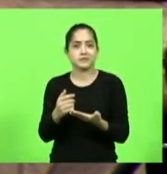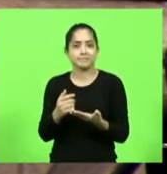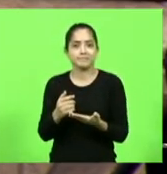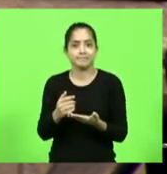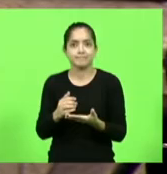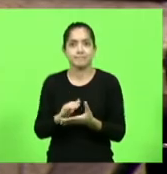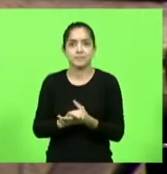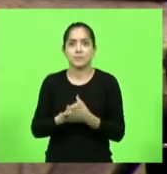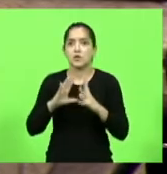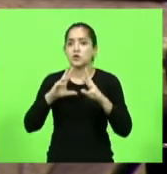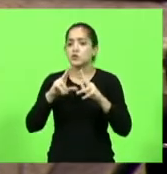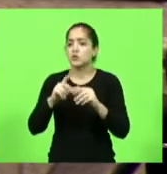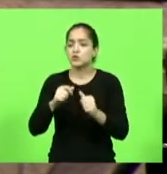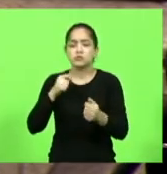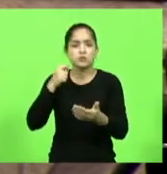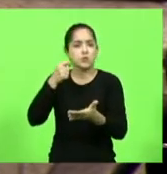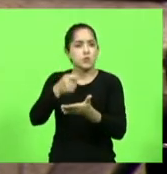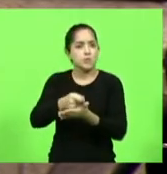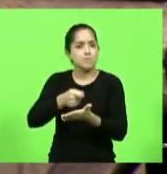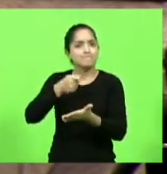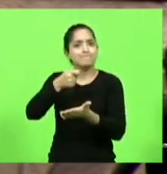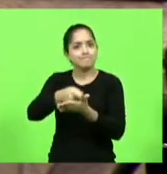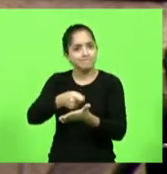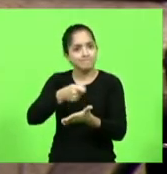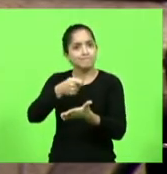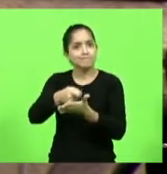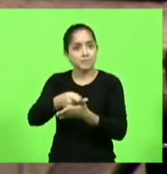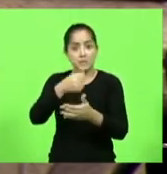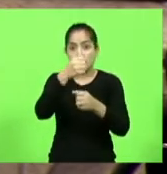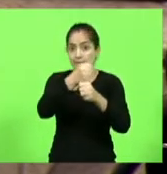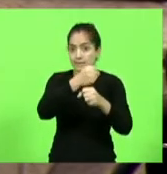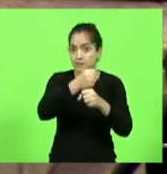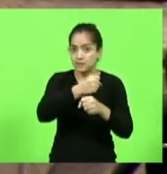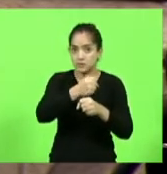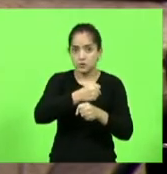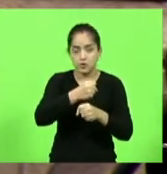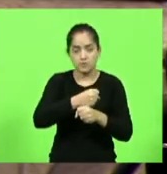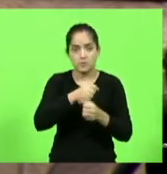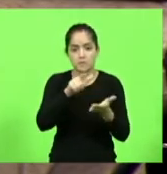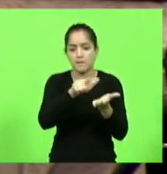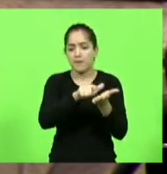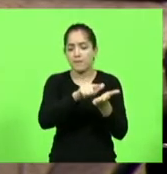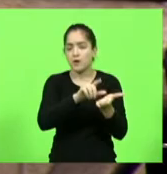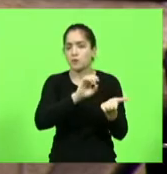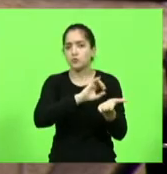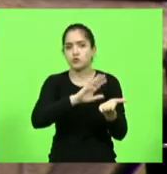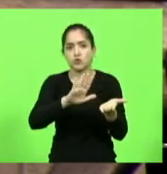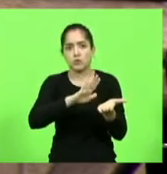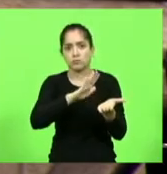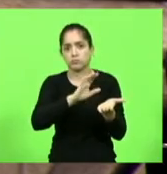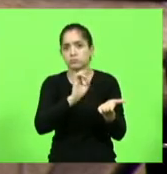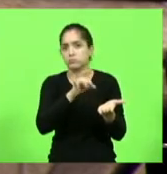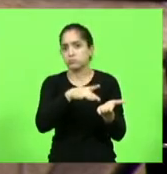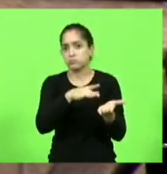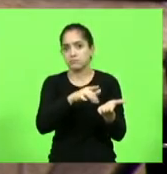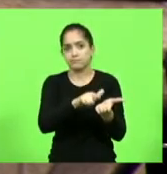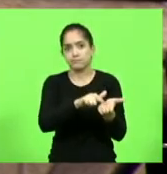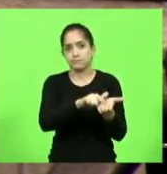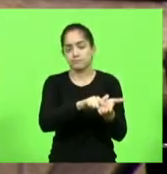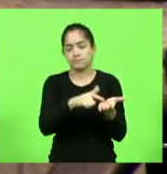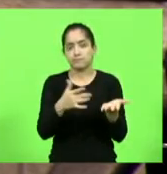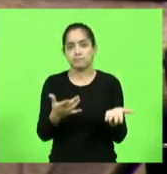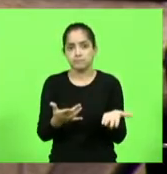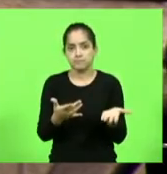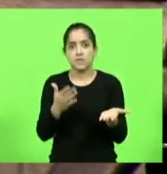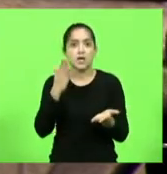Nós todos cobramos essas obras que nunca saem do papel. Eu sei que os deputados que